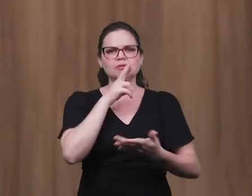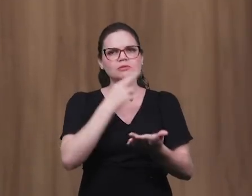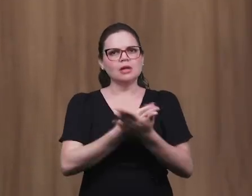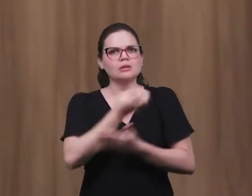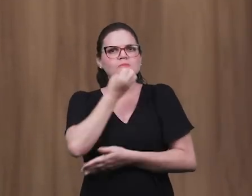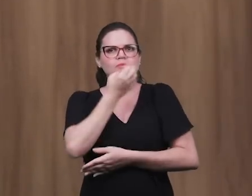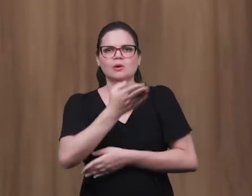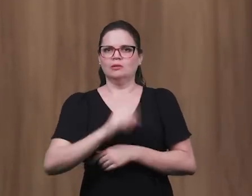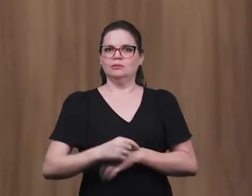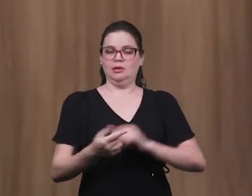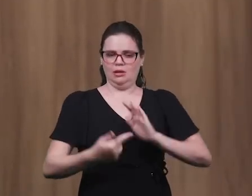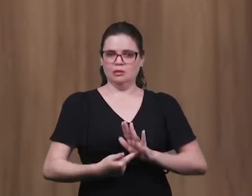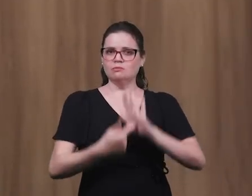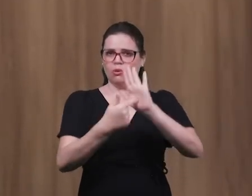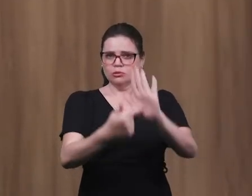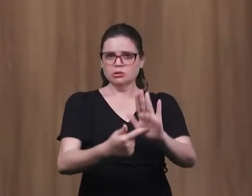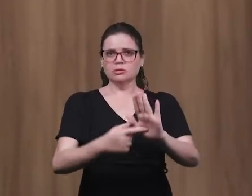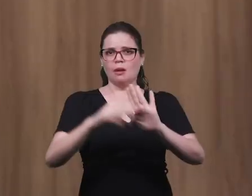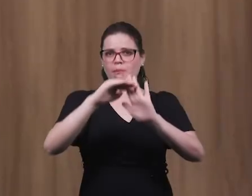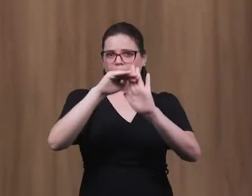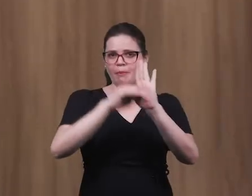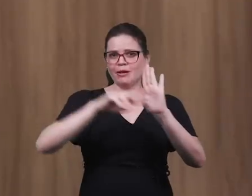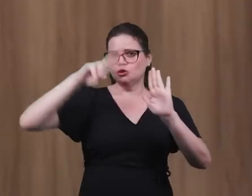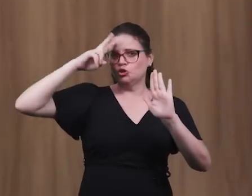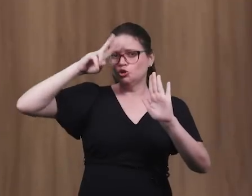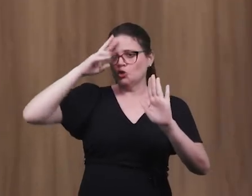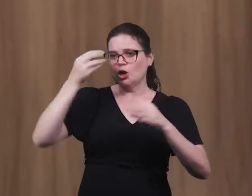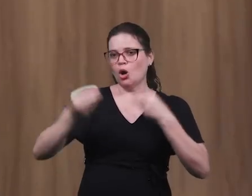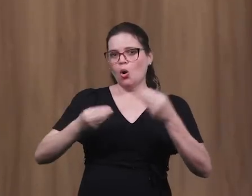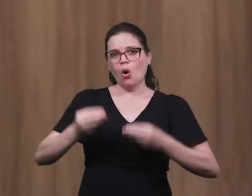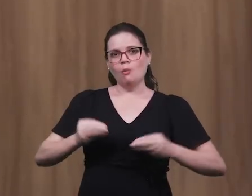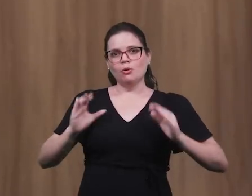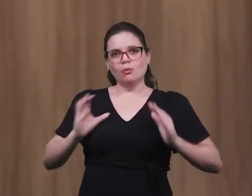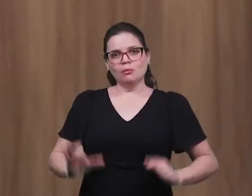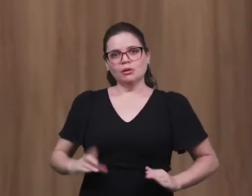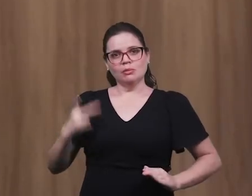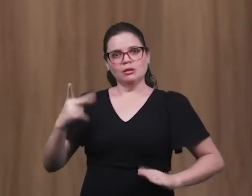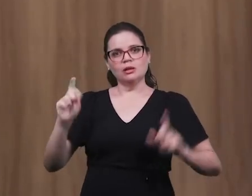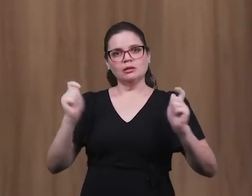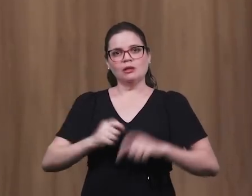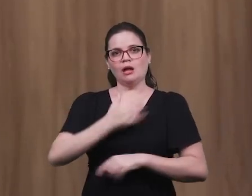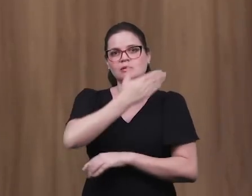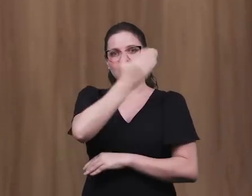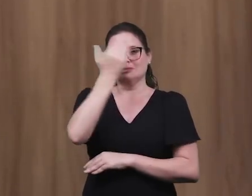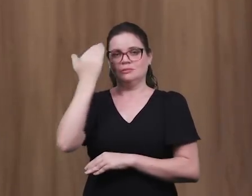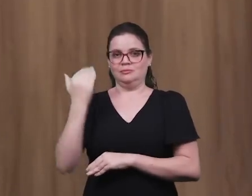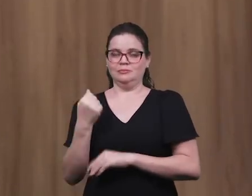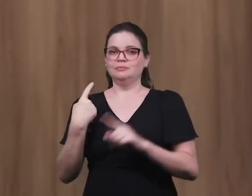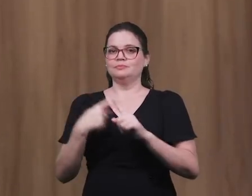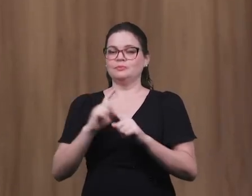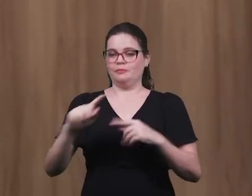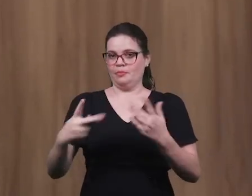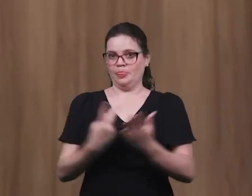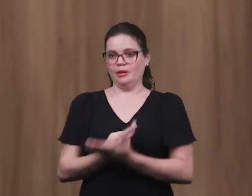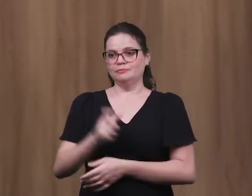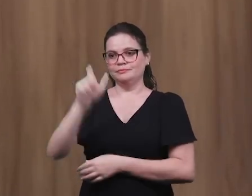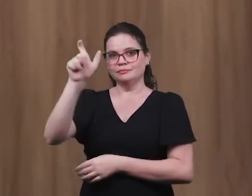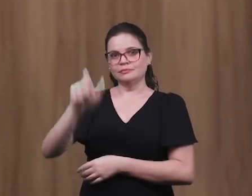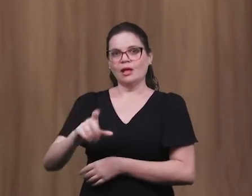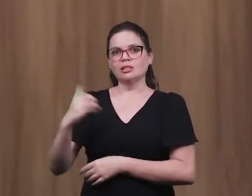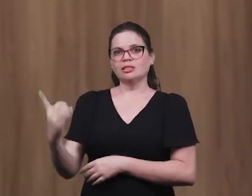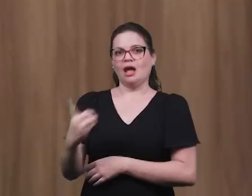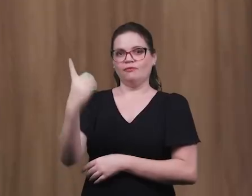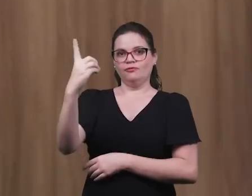muitos exemplos de sabedoria na vida cotidiana dele, porque após ser ungido